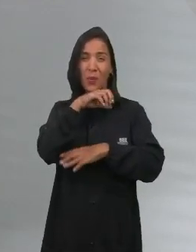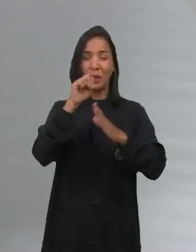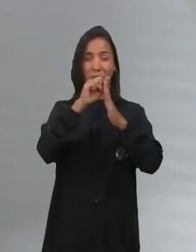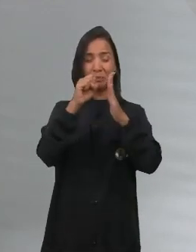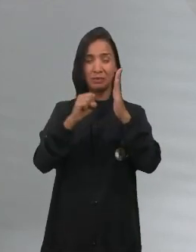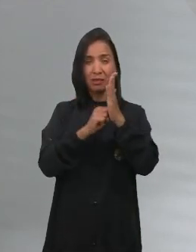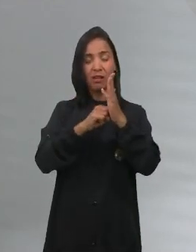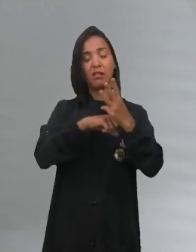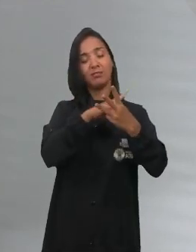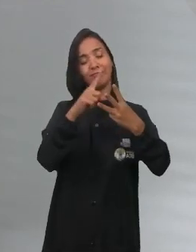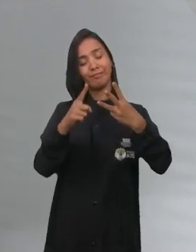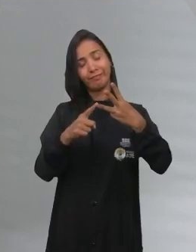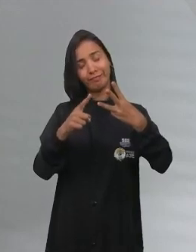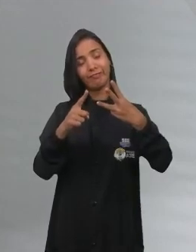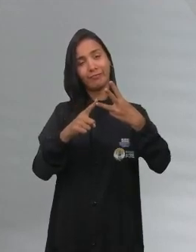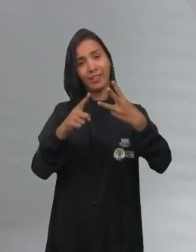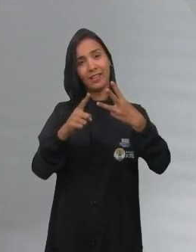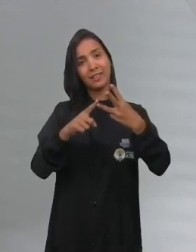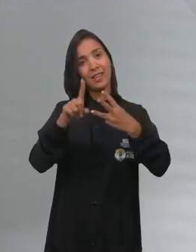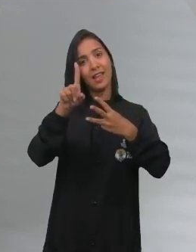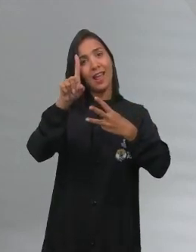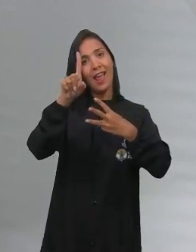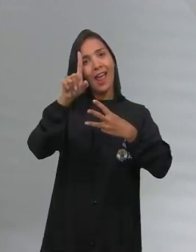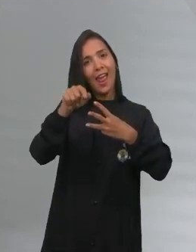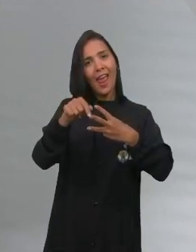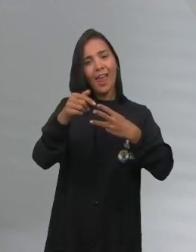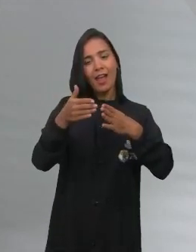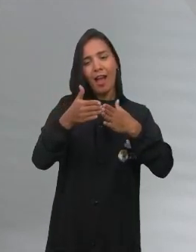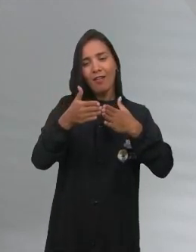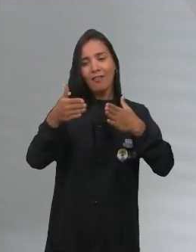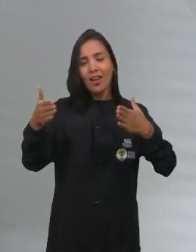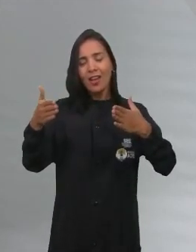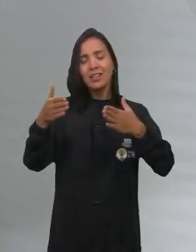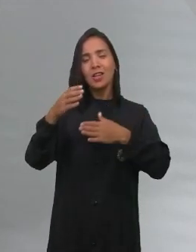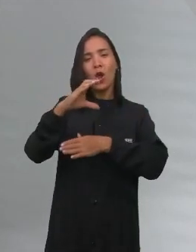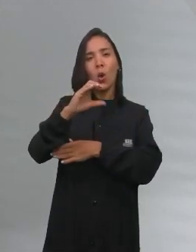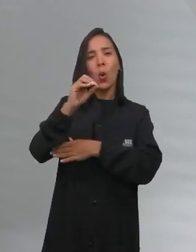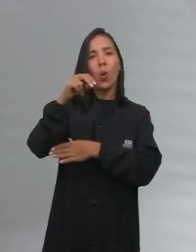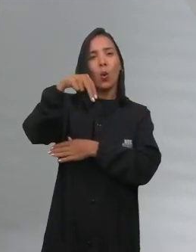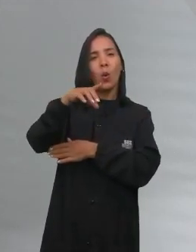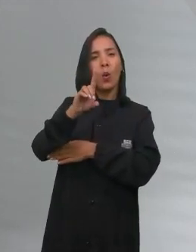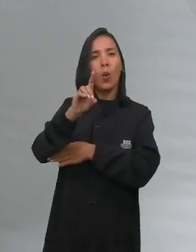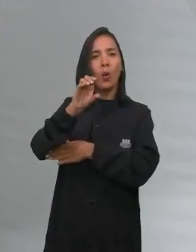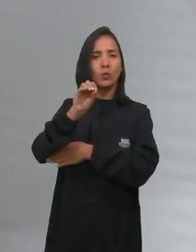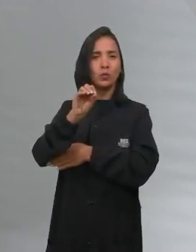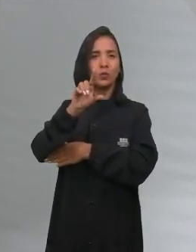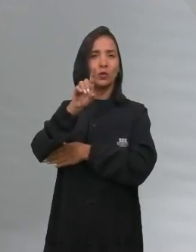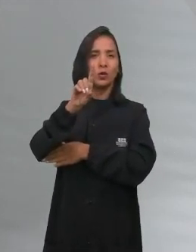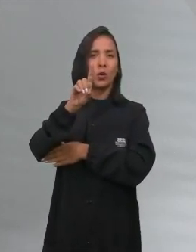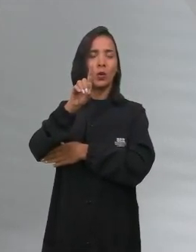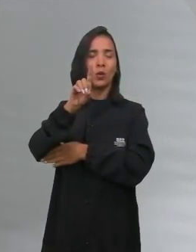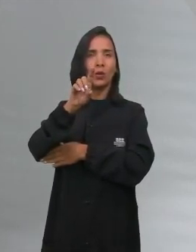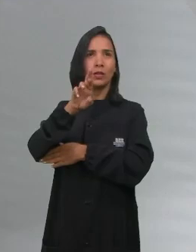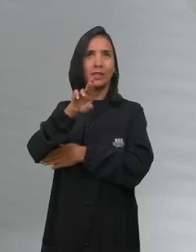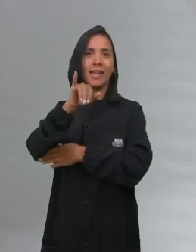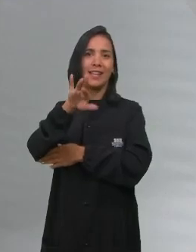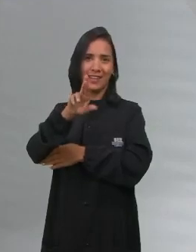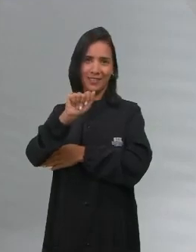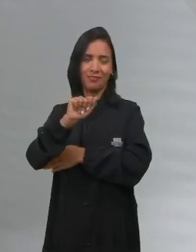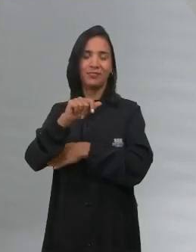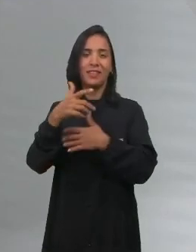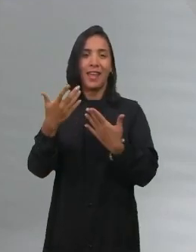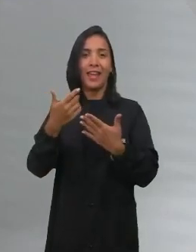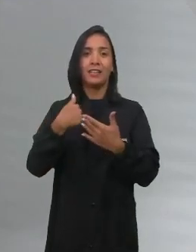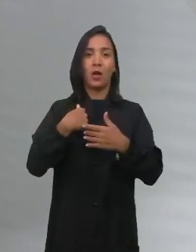terceira fase é a fase condoreira, né? Então, na primeira fase, a gente tem a representação do